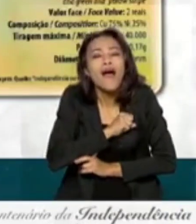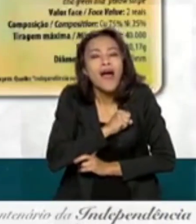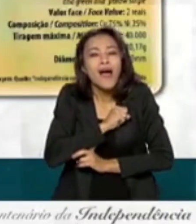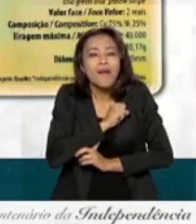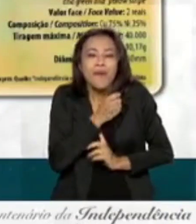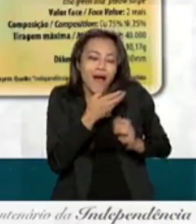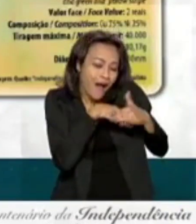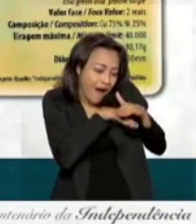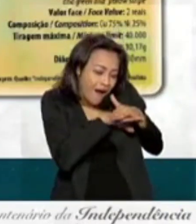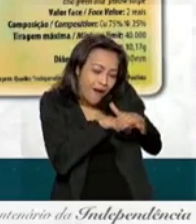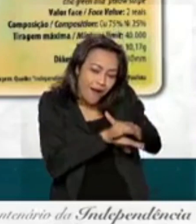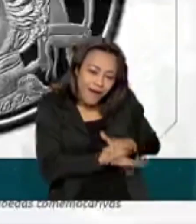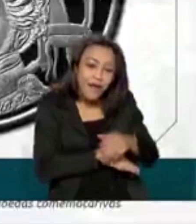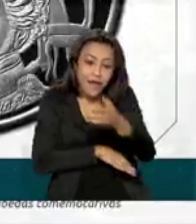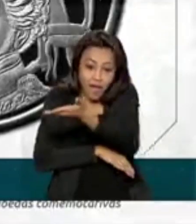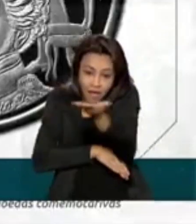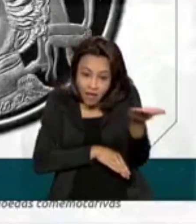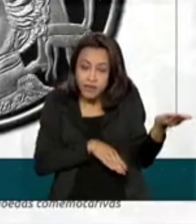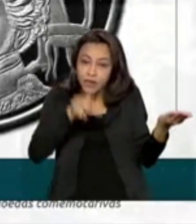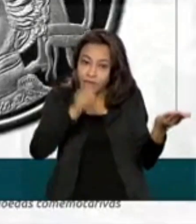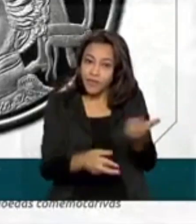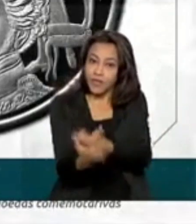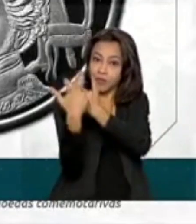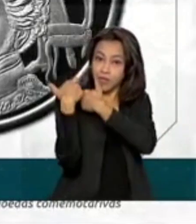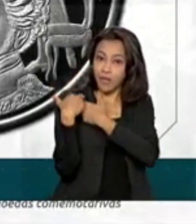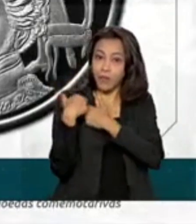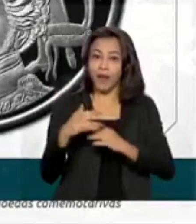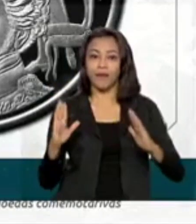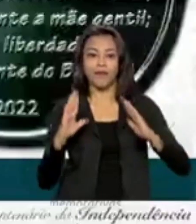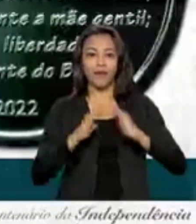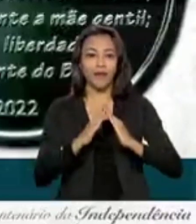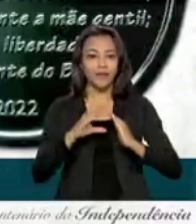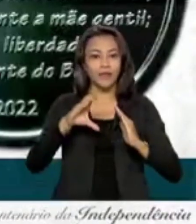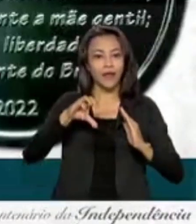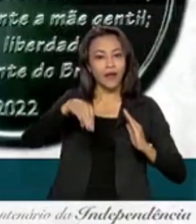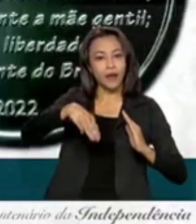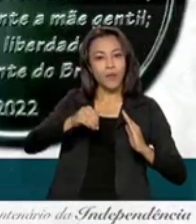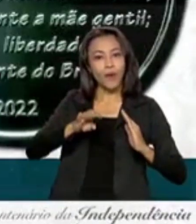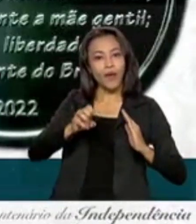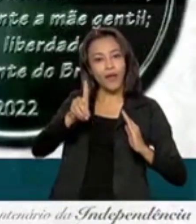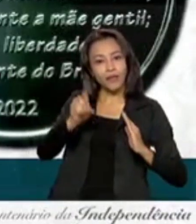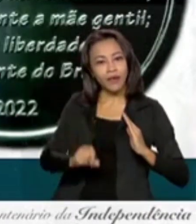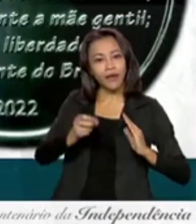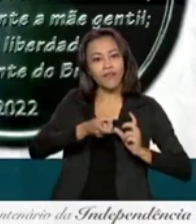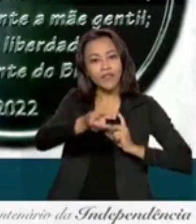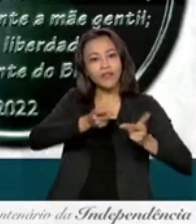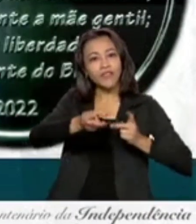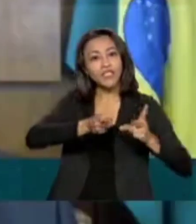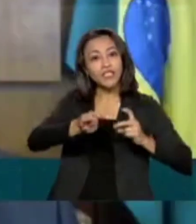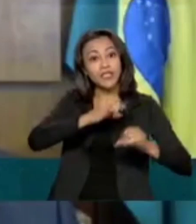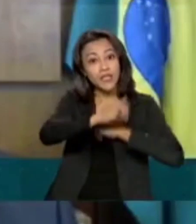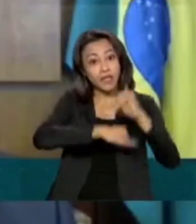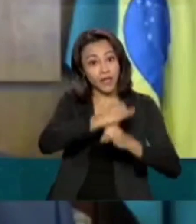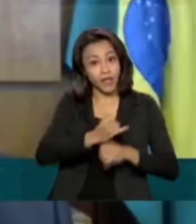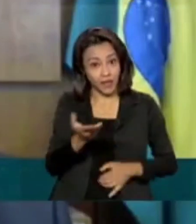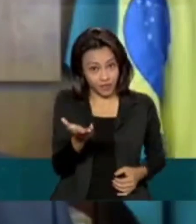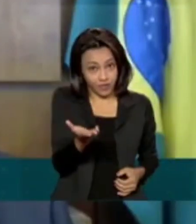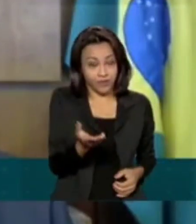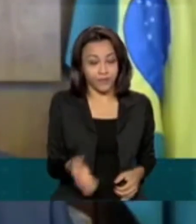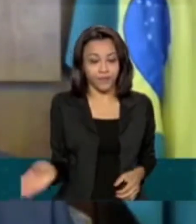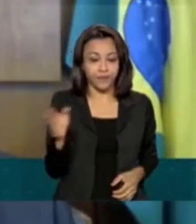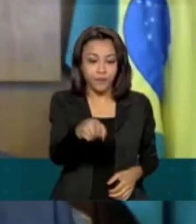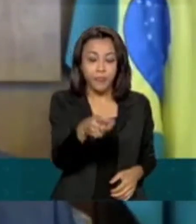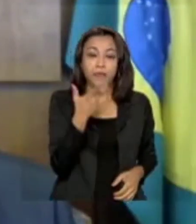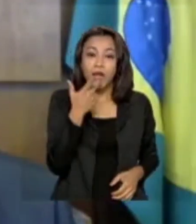novas moedas serão produzidas pela Casa da Moeda e vendidas exclusivamente pela internet. As 2 moedas